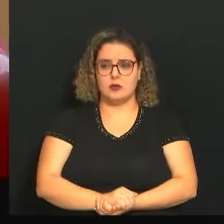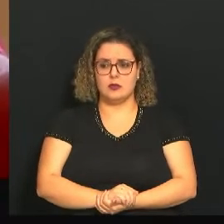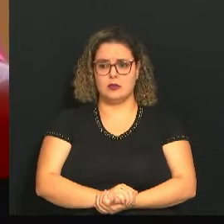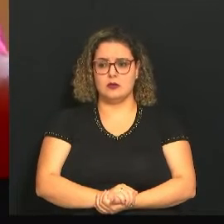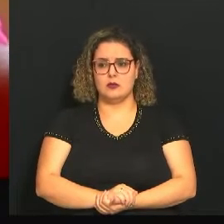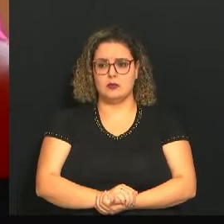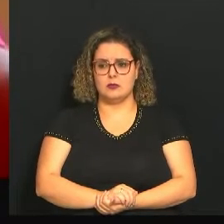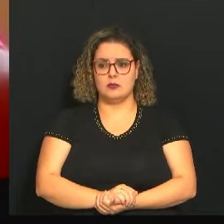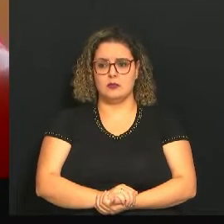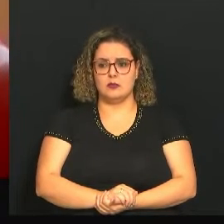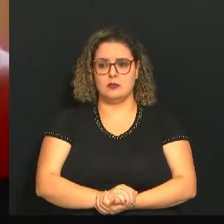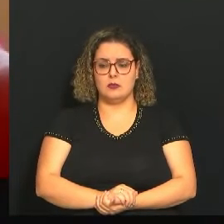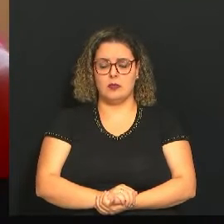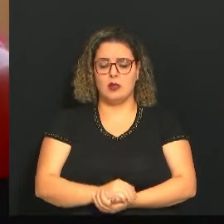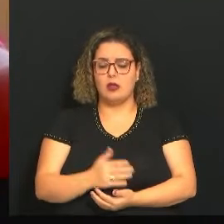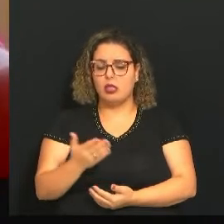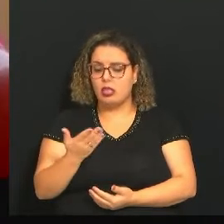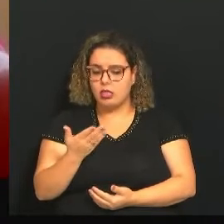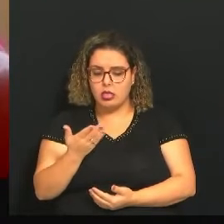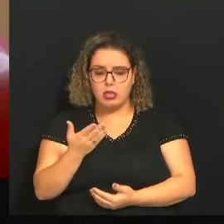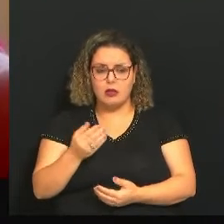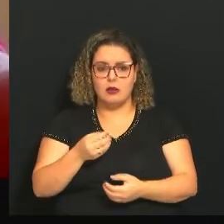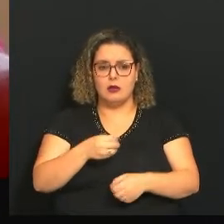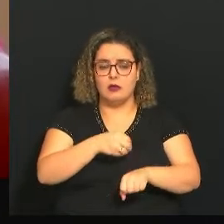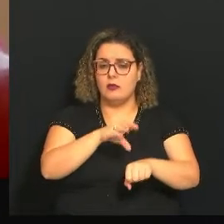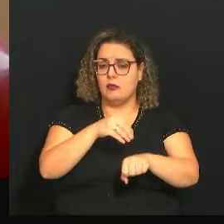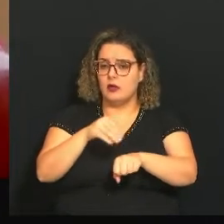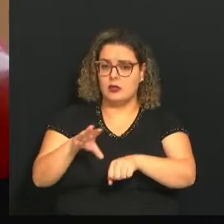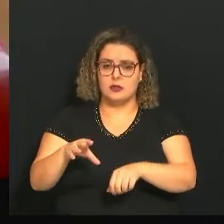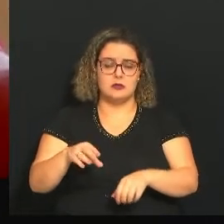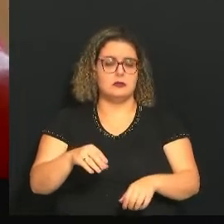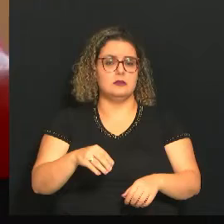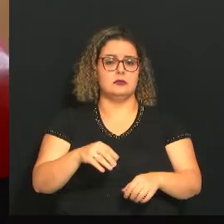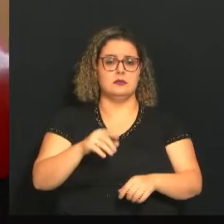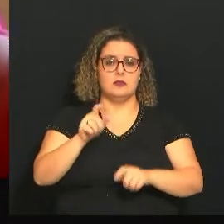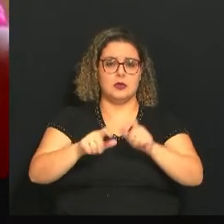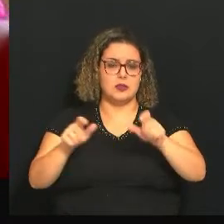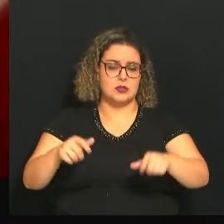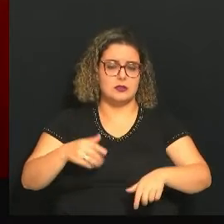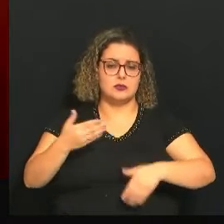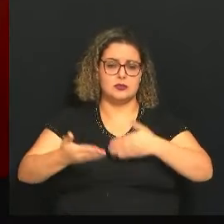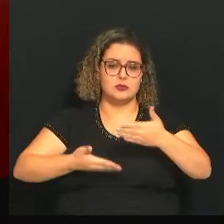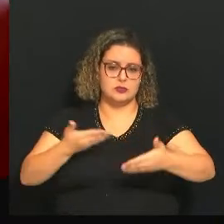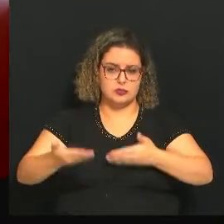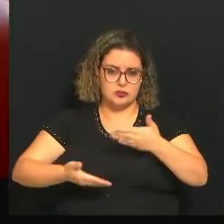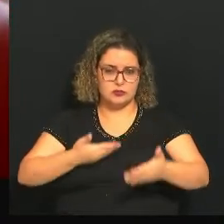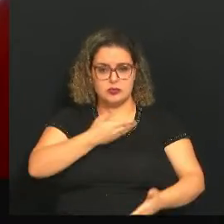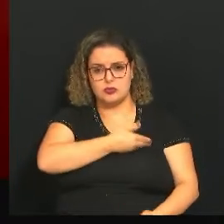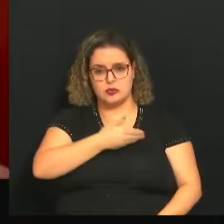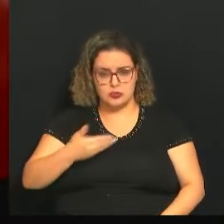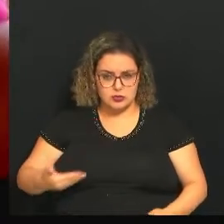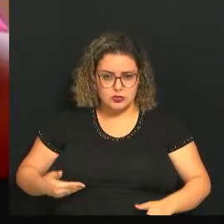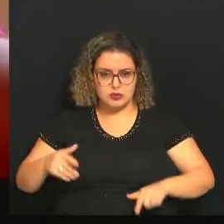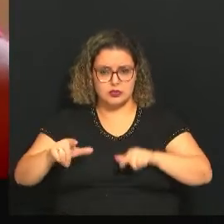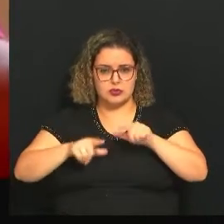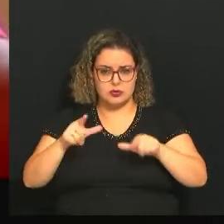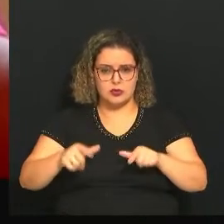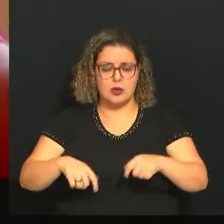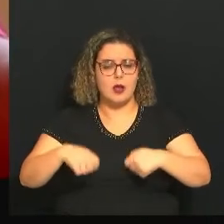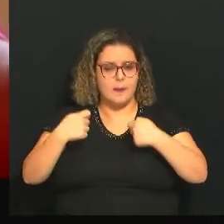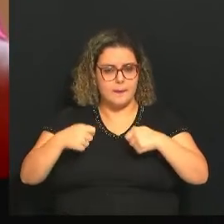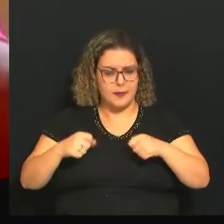é uma migalha que ele está oferecendo para os servidores. Então, acho que as pessoas, servidores públicos, deveriam reagir nesse